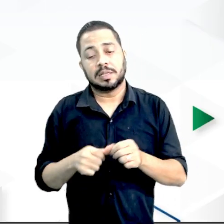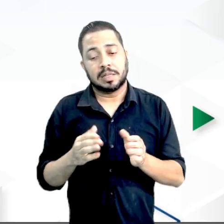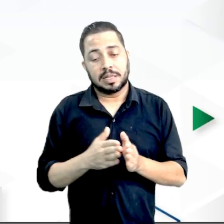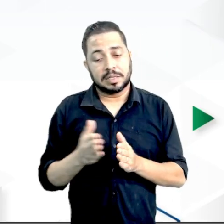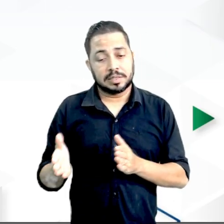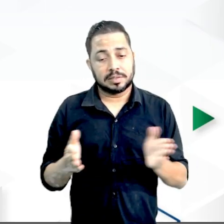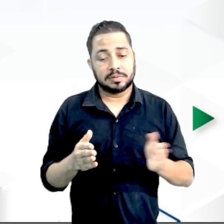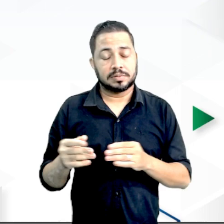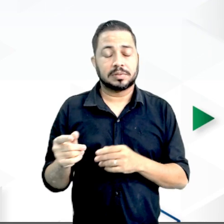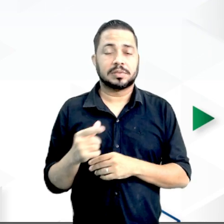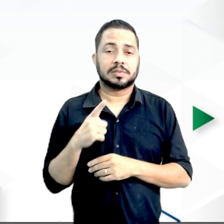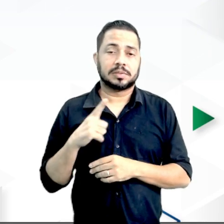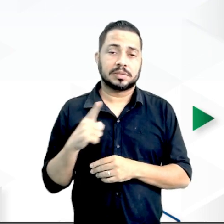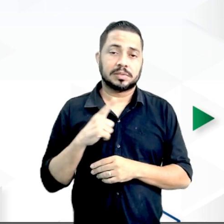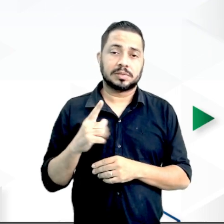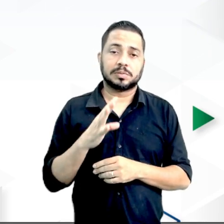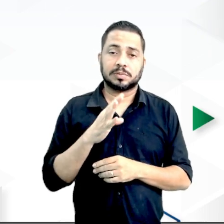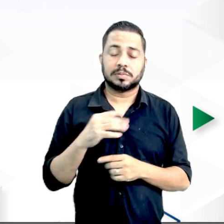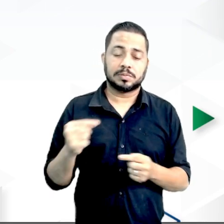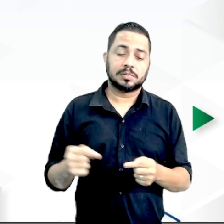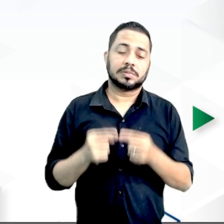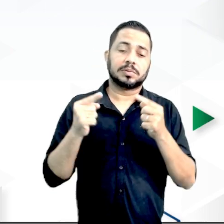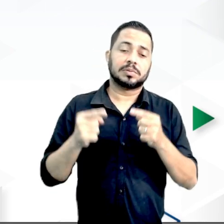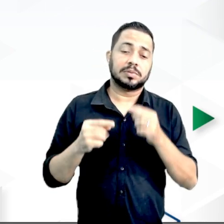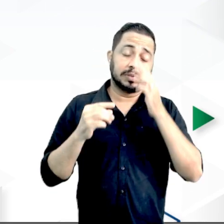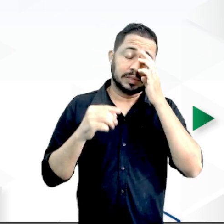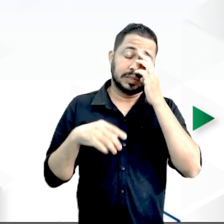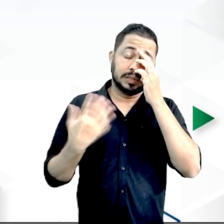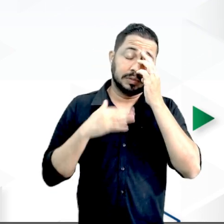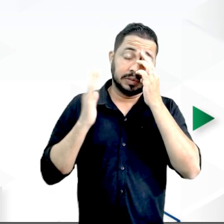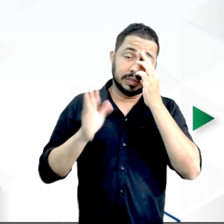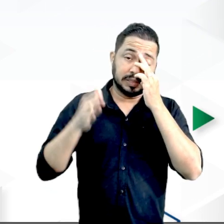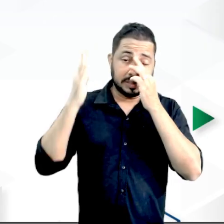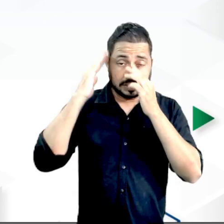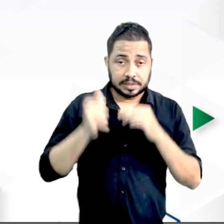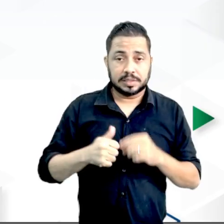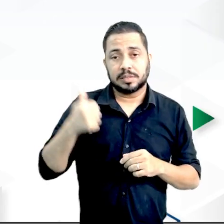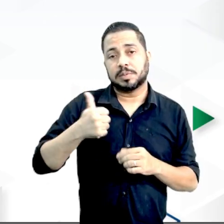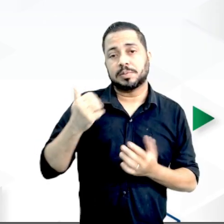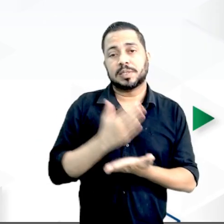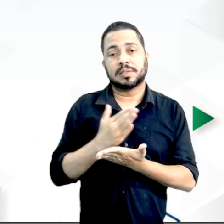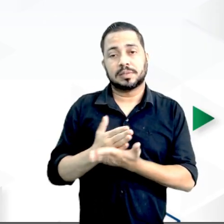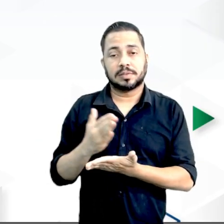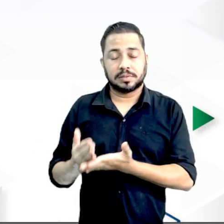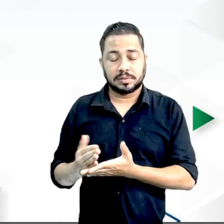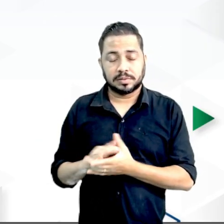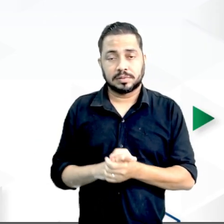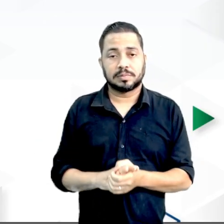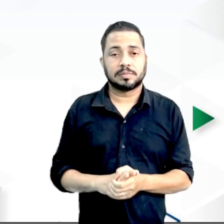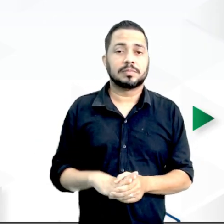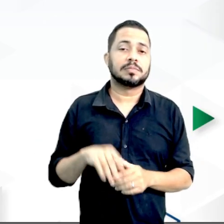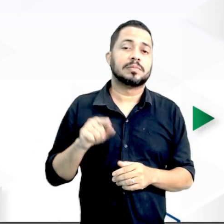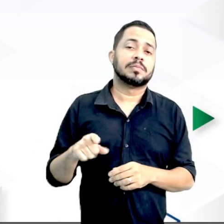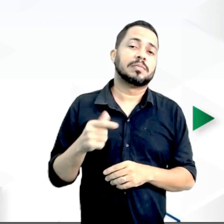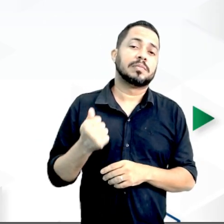na horizontal, ele coincide com o ponto 5. Então eu já sei a primeira etapa. O ponto A, eu pego o